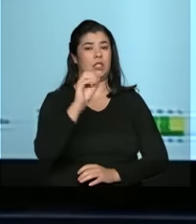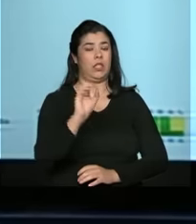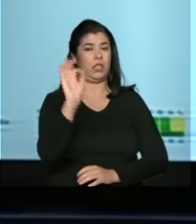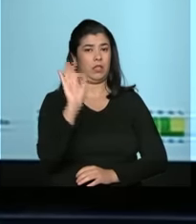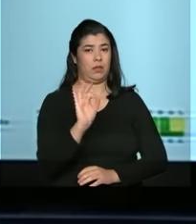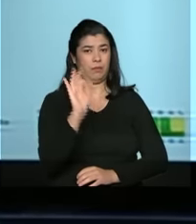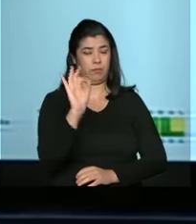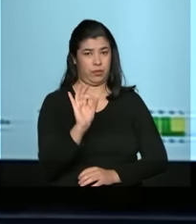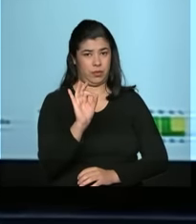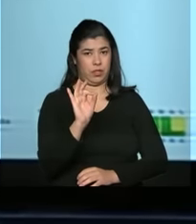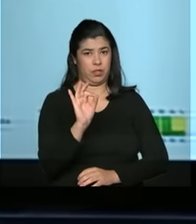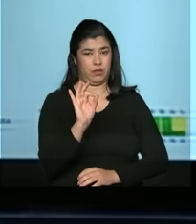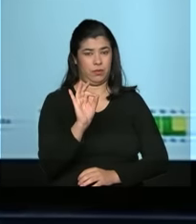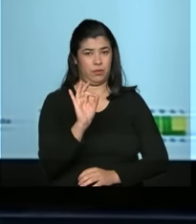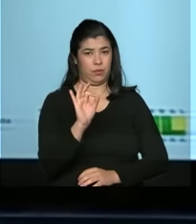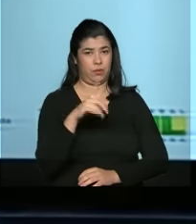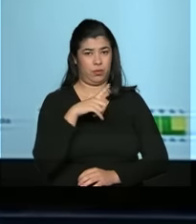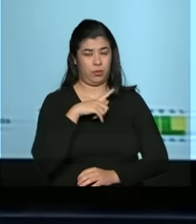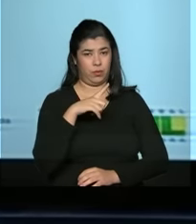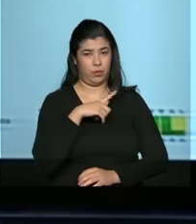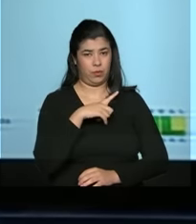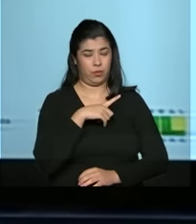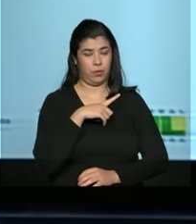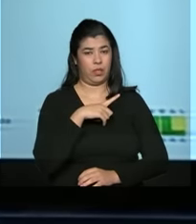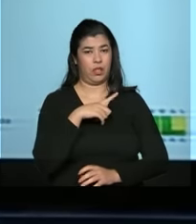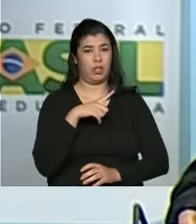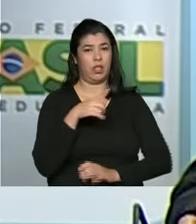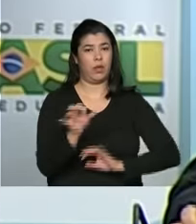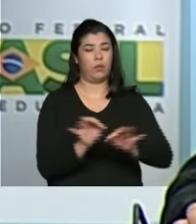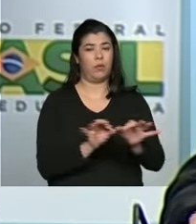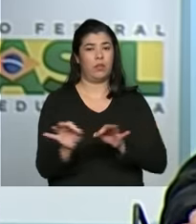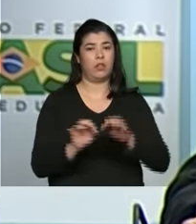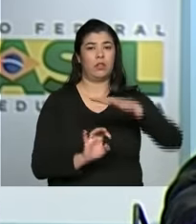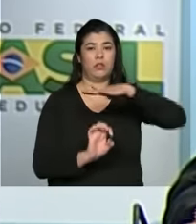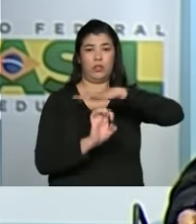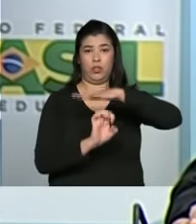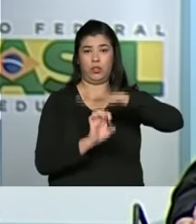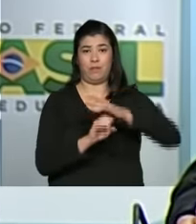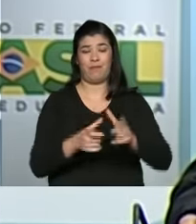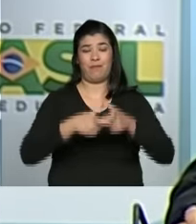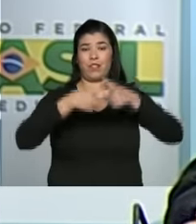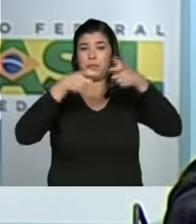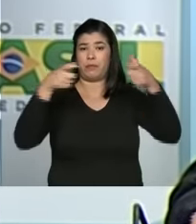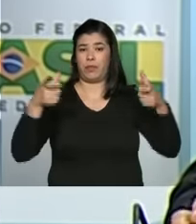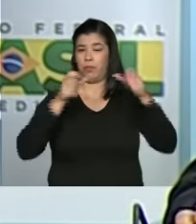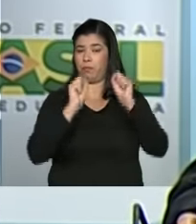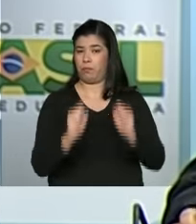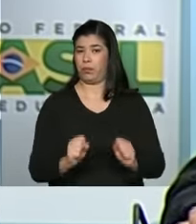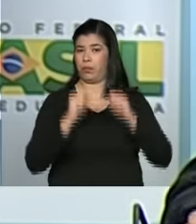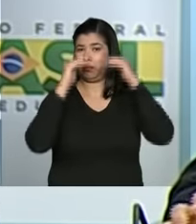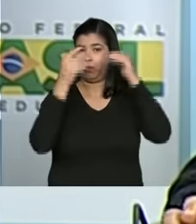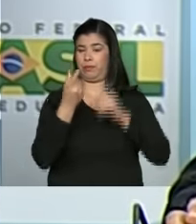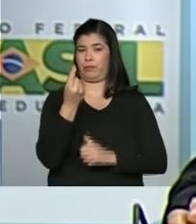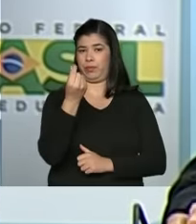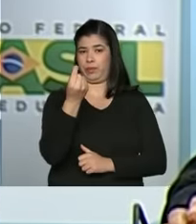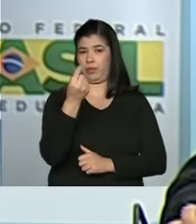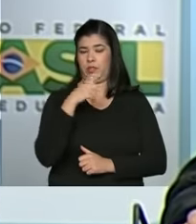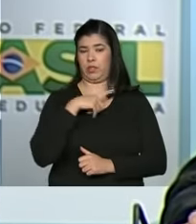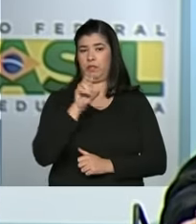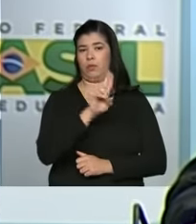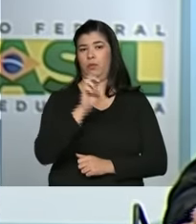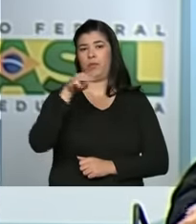restantes são eh mobilizados pelas empresas de grande porte de alto poder de mercado em geral as